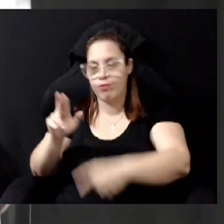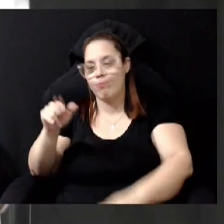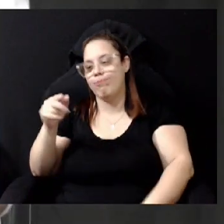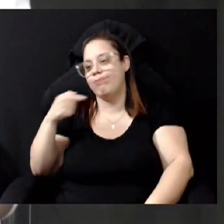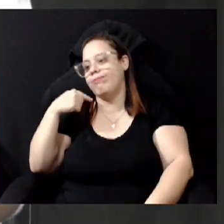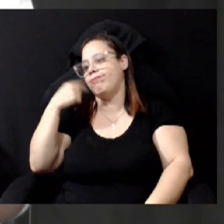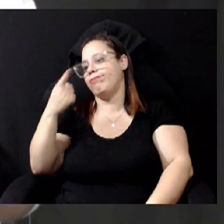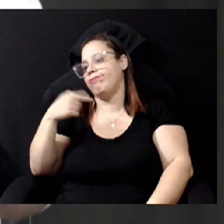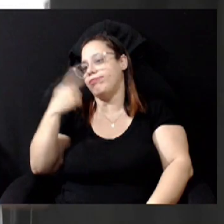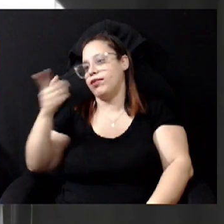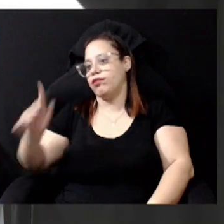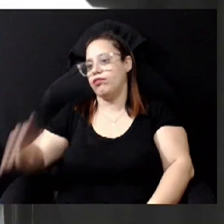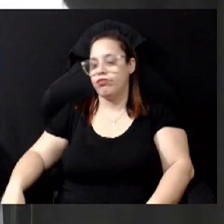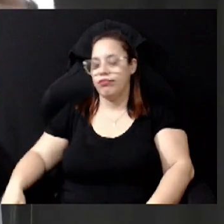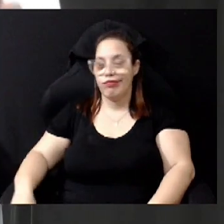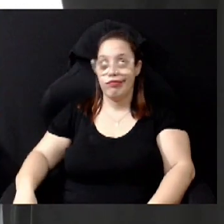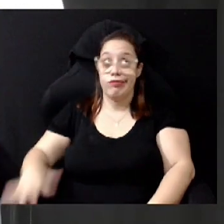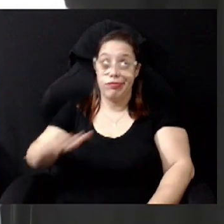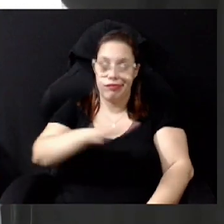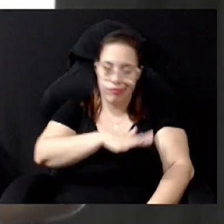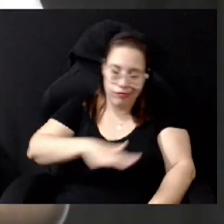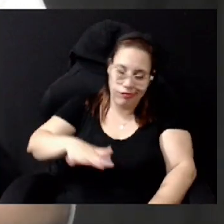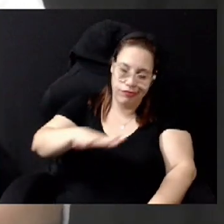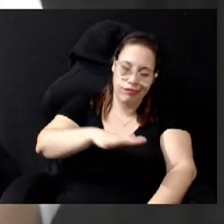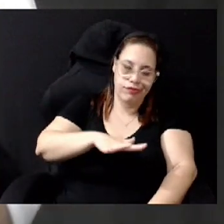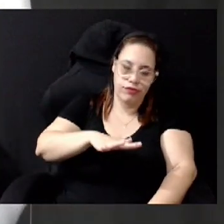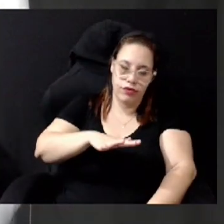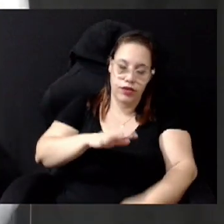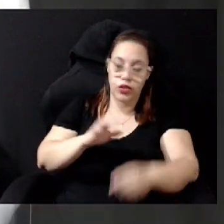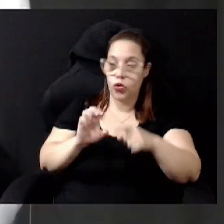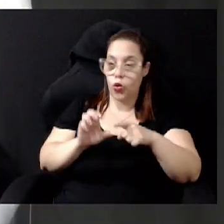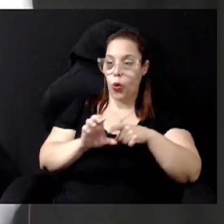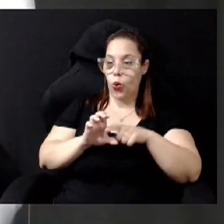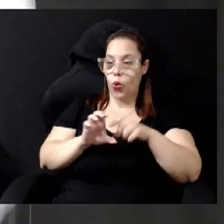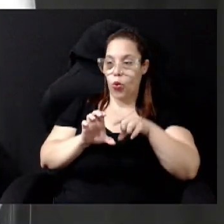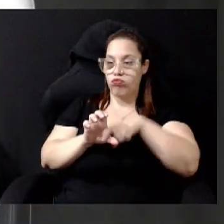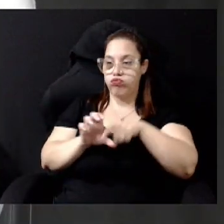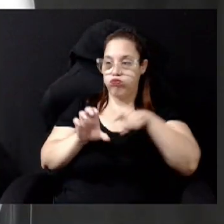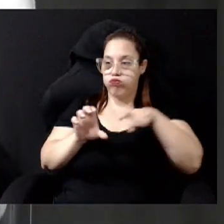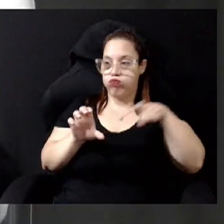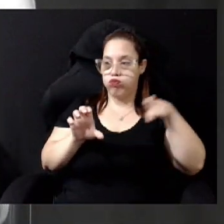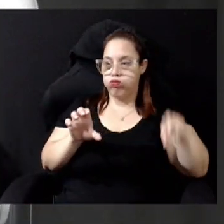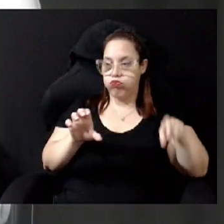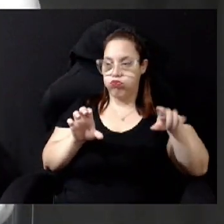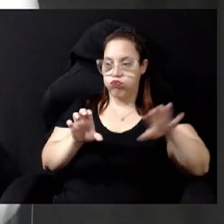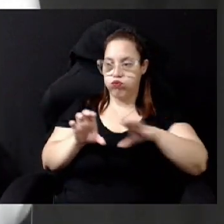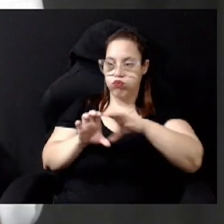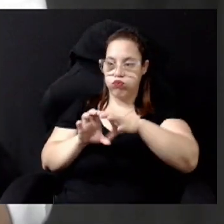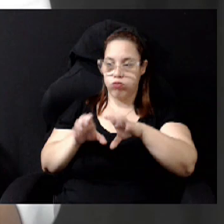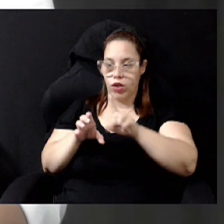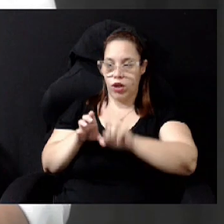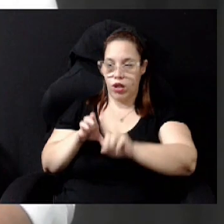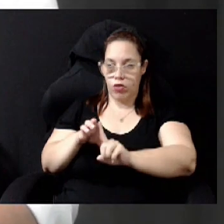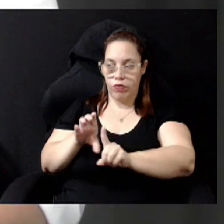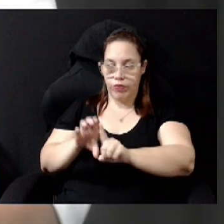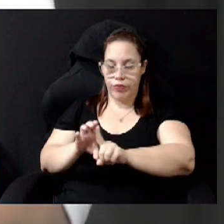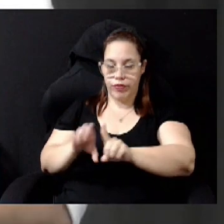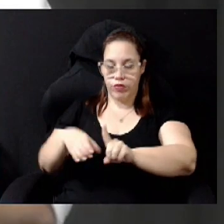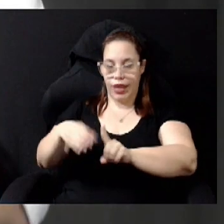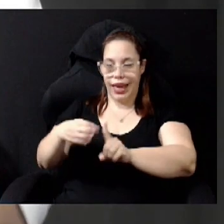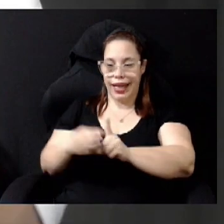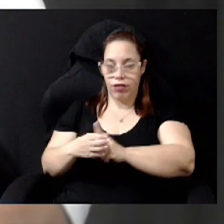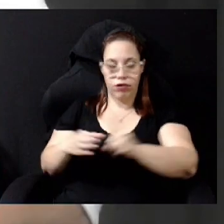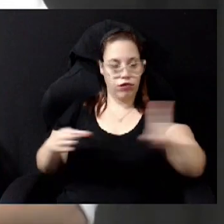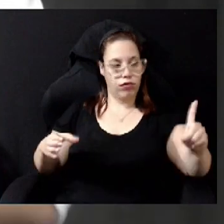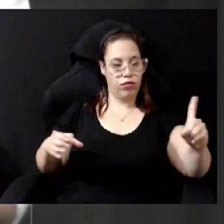região que ficou isolada, ninguém queria que desenvolvesse. O aeroporto em si, né, só aconteceu